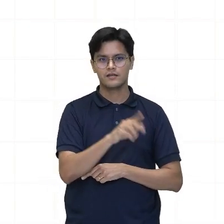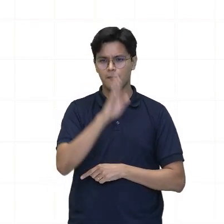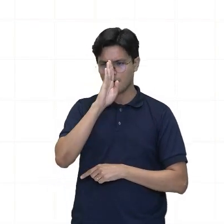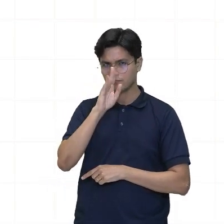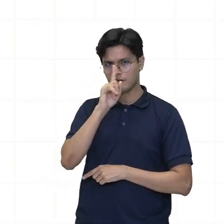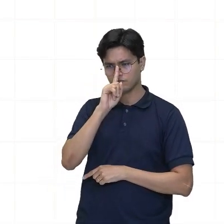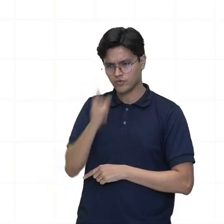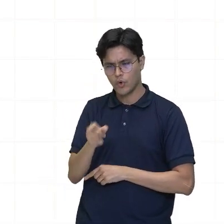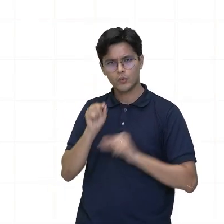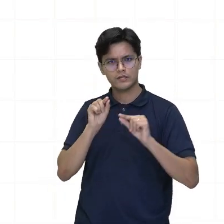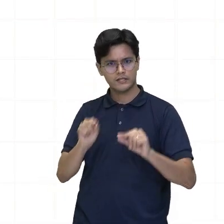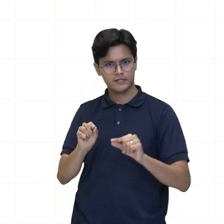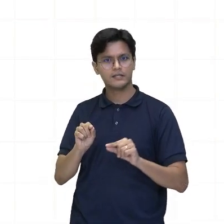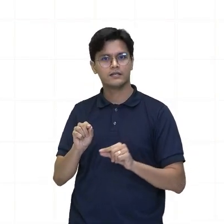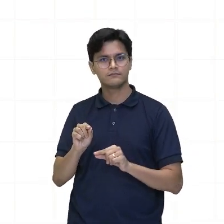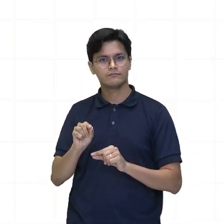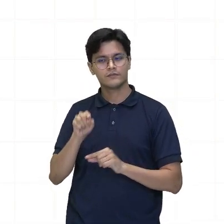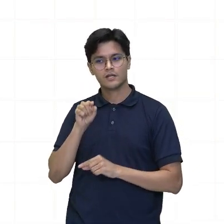vocês que quando